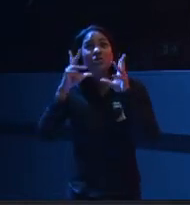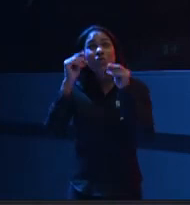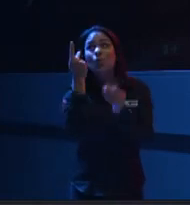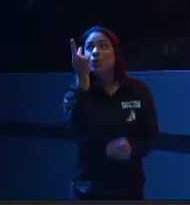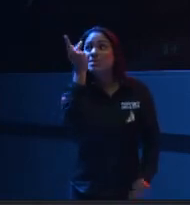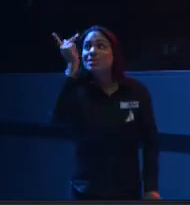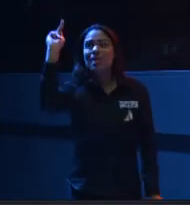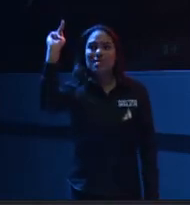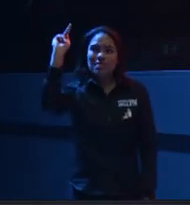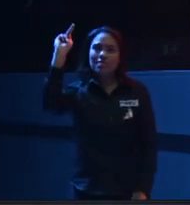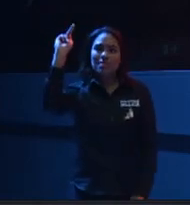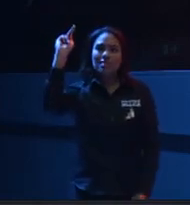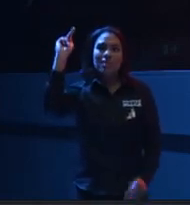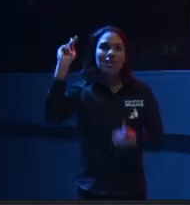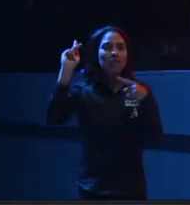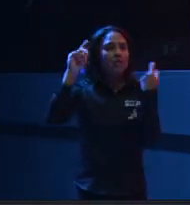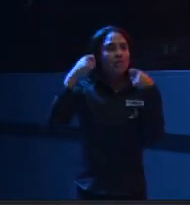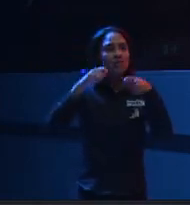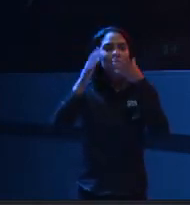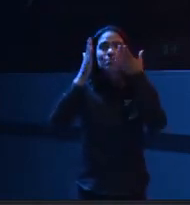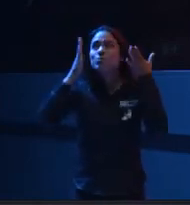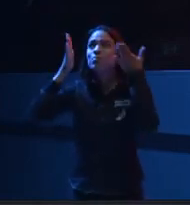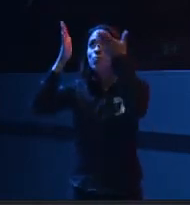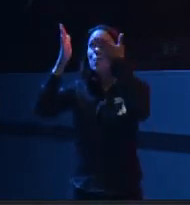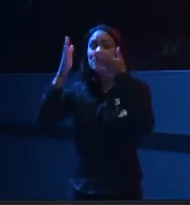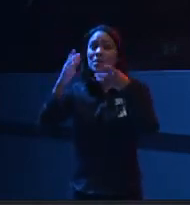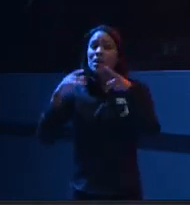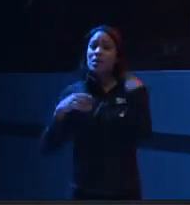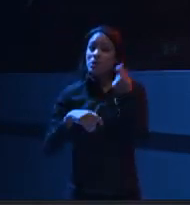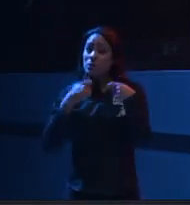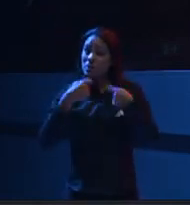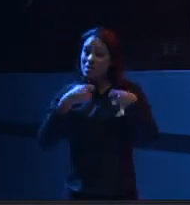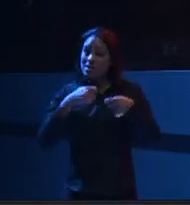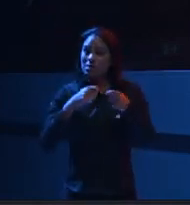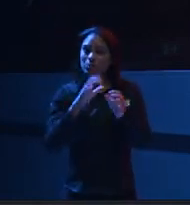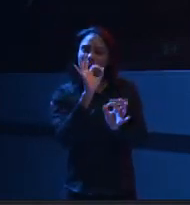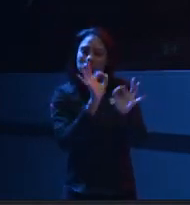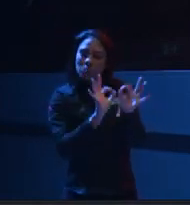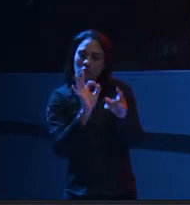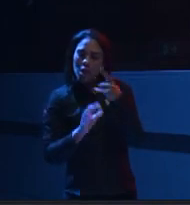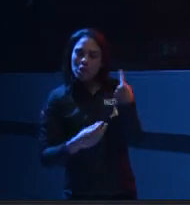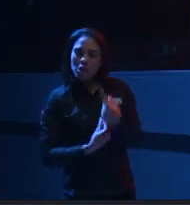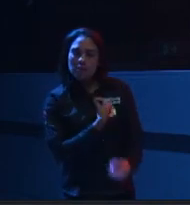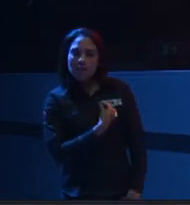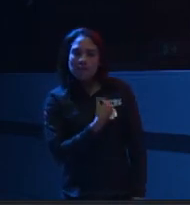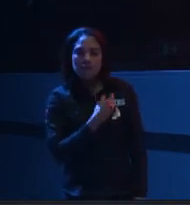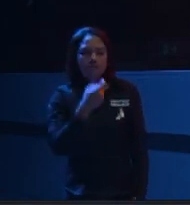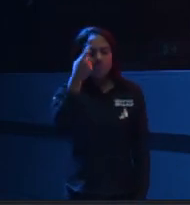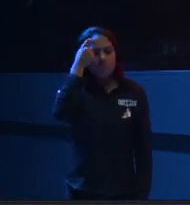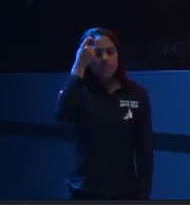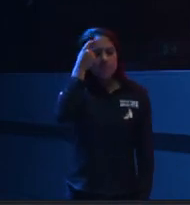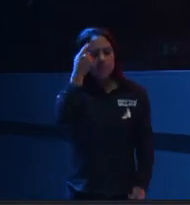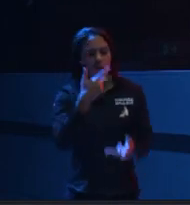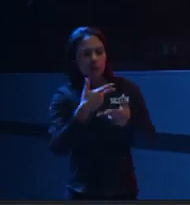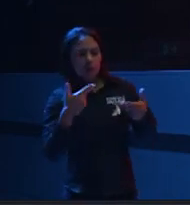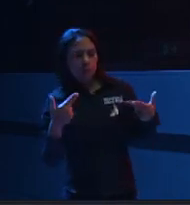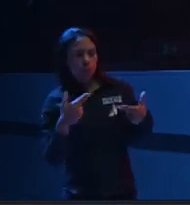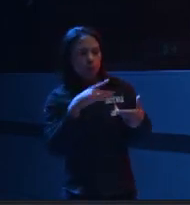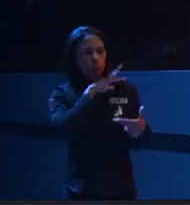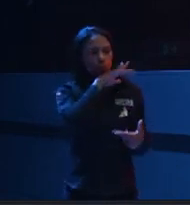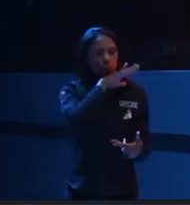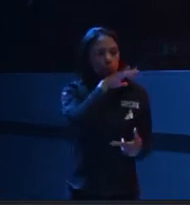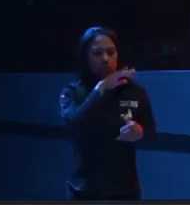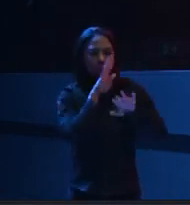vida tirar o que não vale a pena essa crise de toda está fazendo sobre nós a oportunidade de refletir quem somos